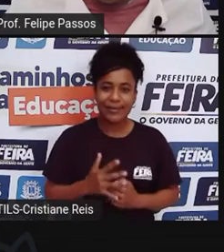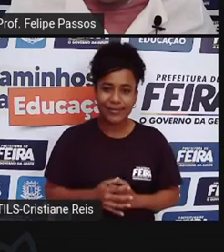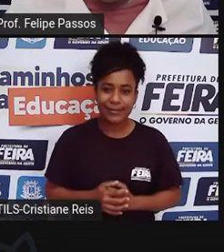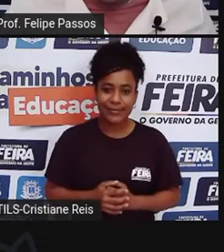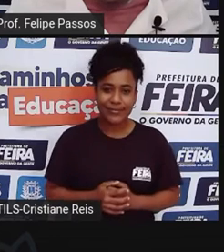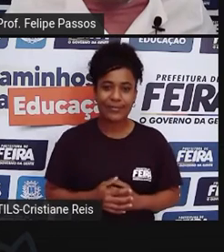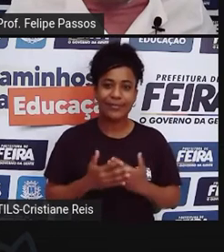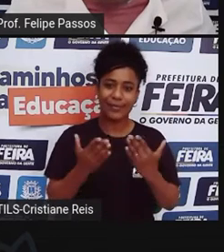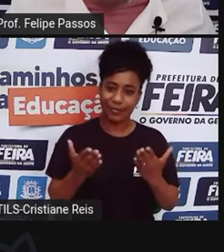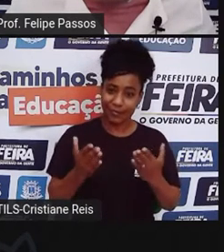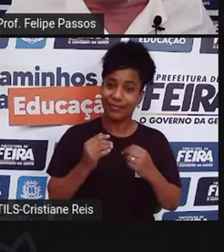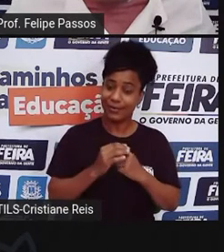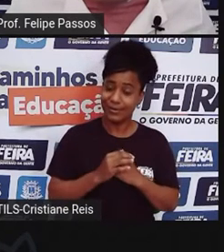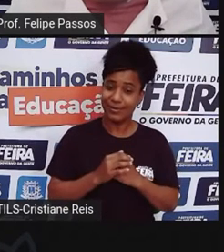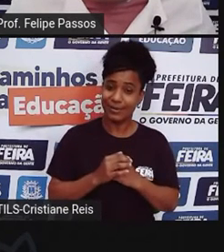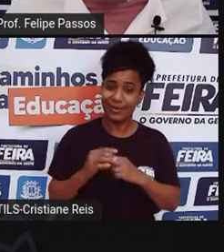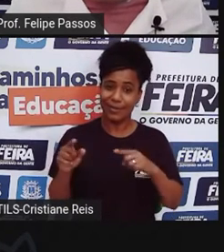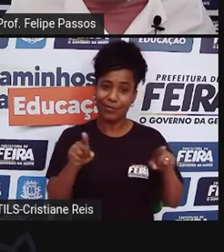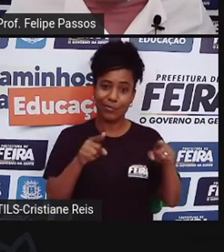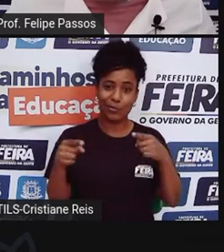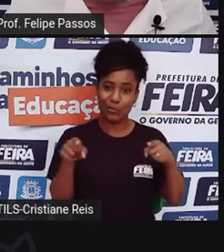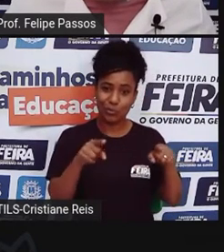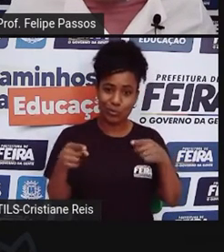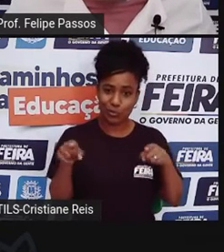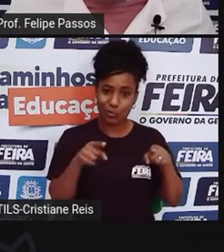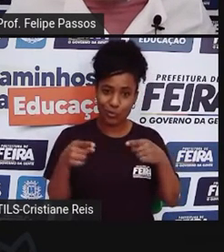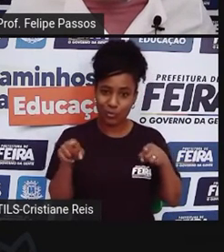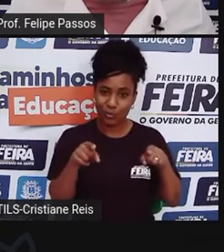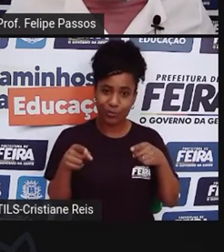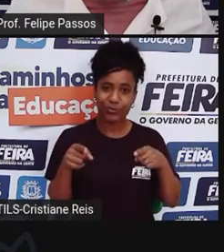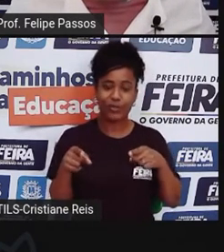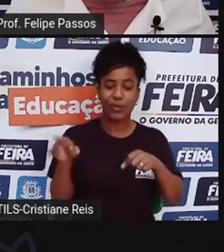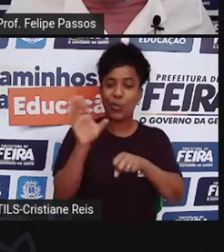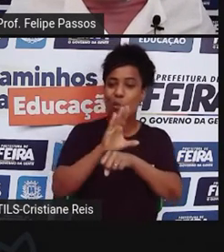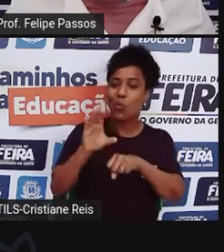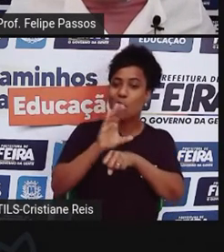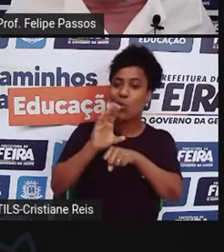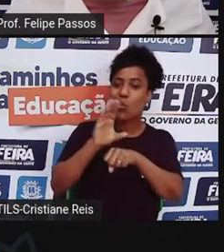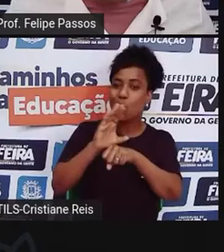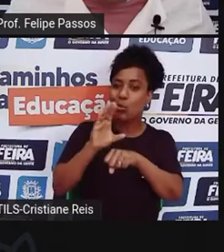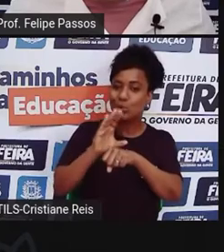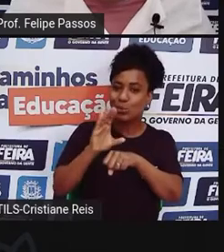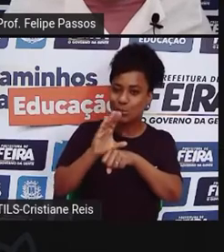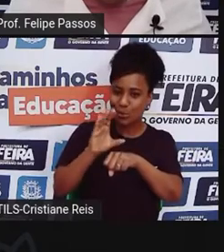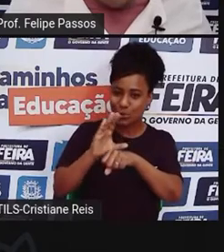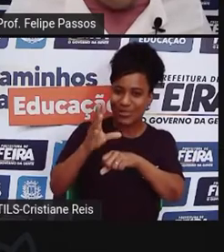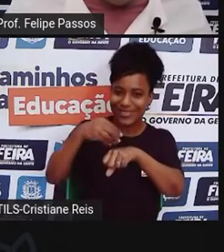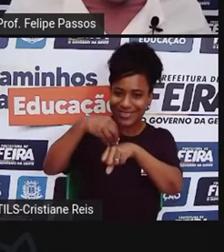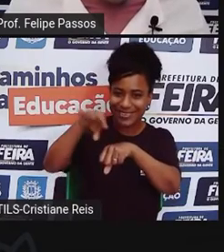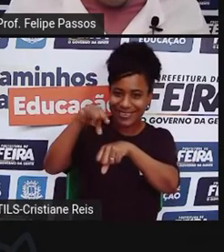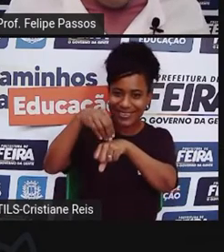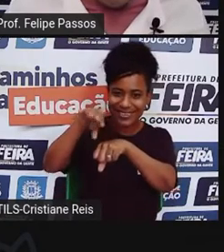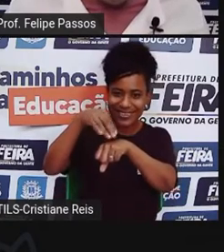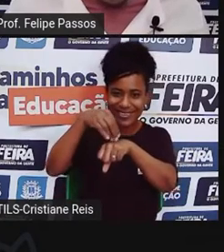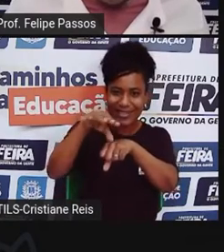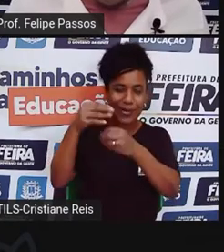você usar a música para, sei lá, ensinar um assunto. O cursinho mesmo faz muito isso, né? Pega, faz paródias, ensina, faz... Então,